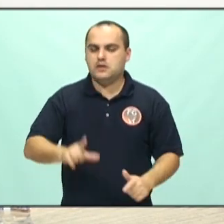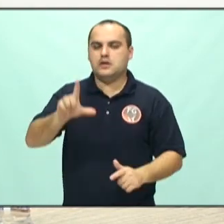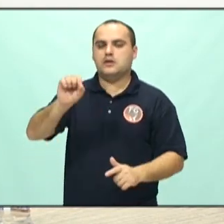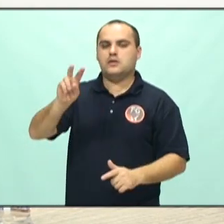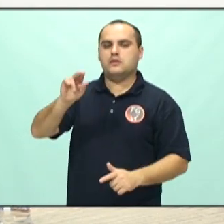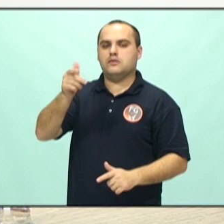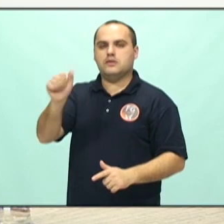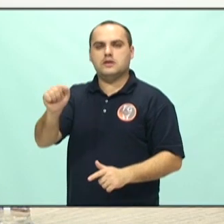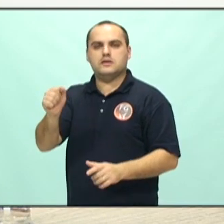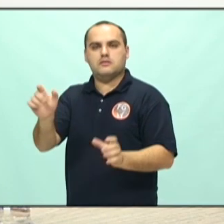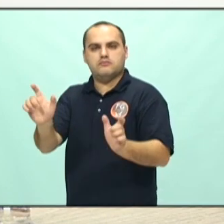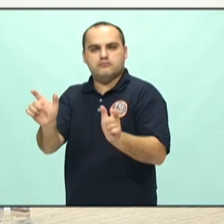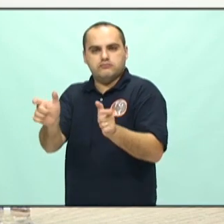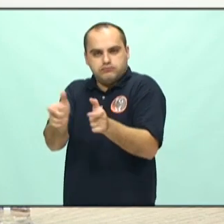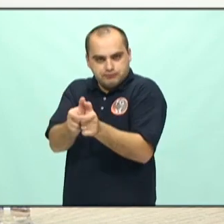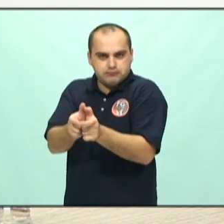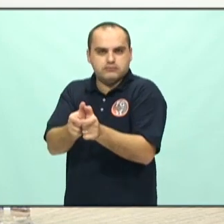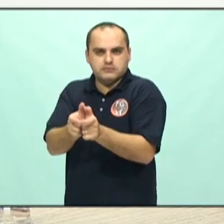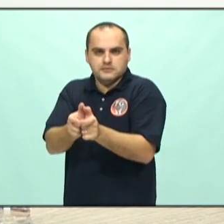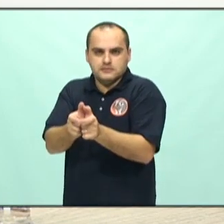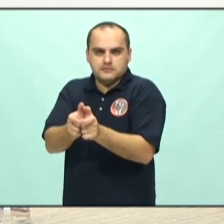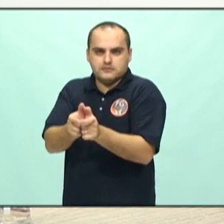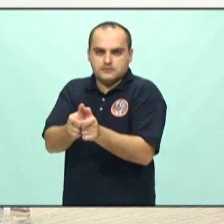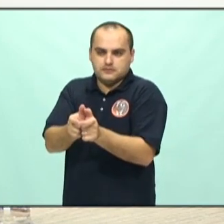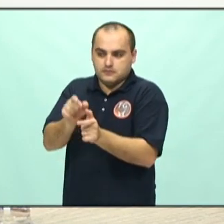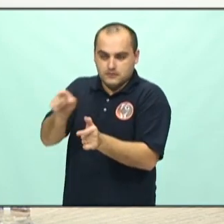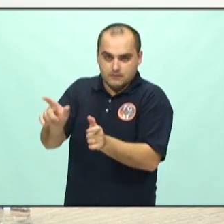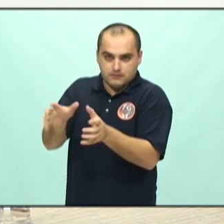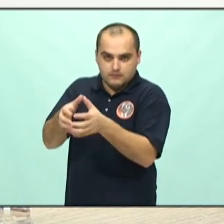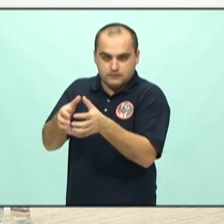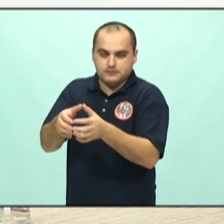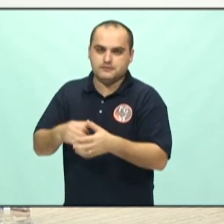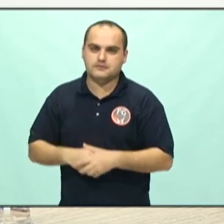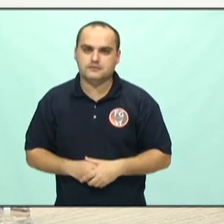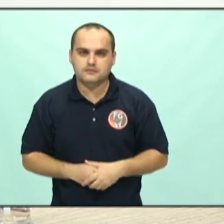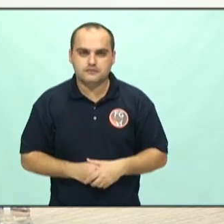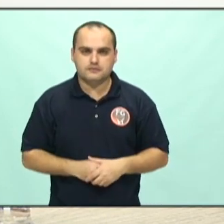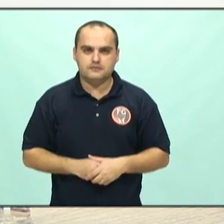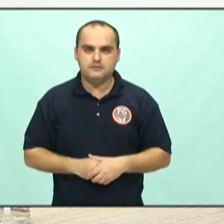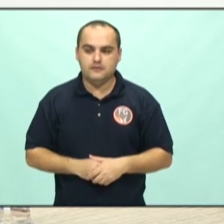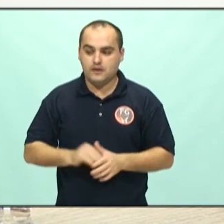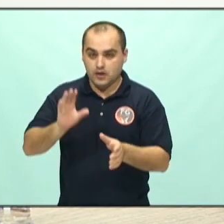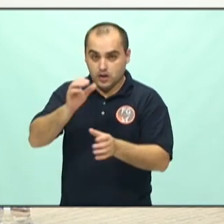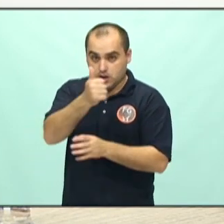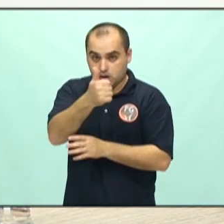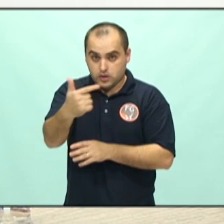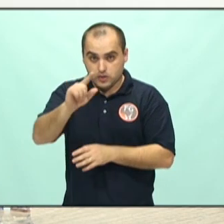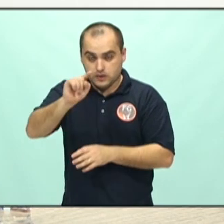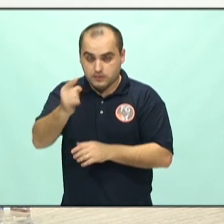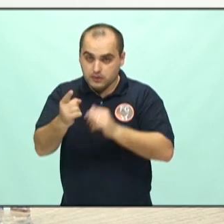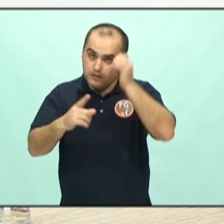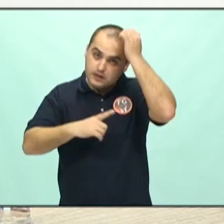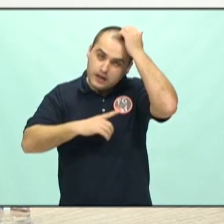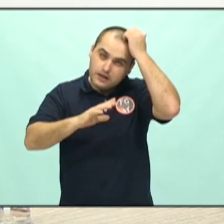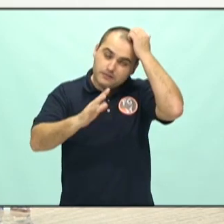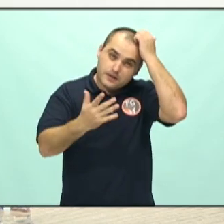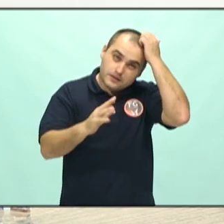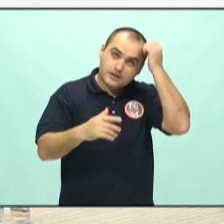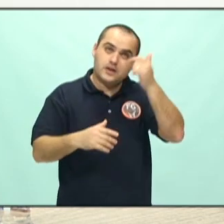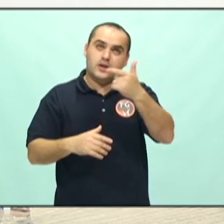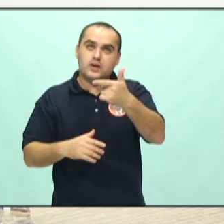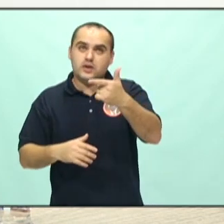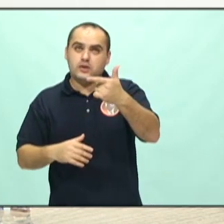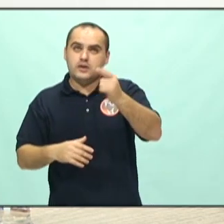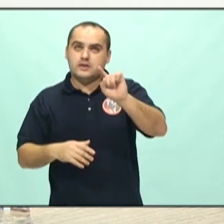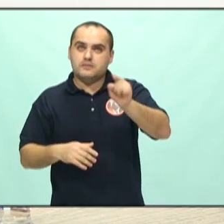a menor cidade nesse aspecto ali. E nós temos dentro desses 12 mil trabalhadores hoje em torno de